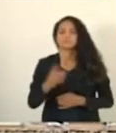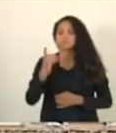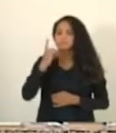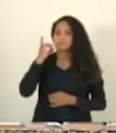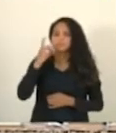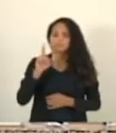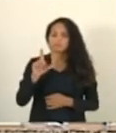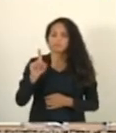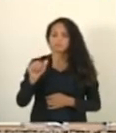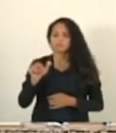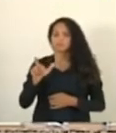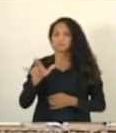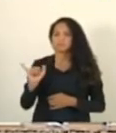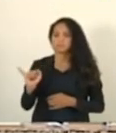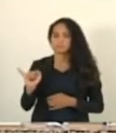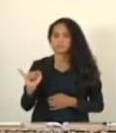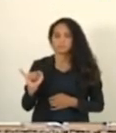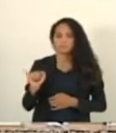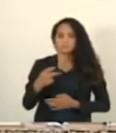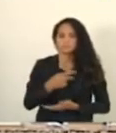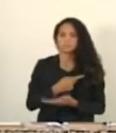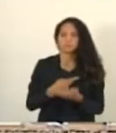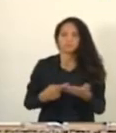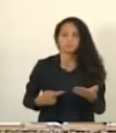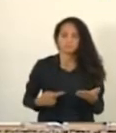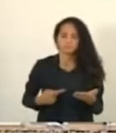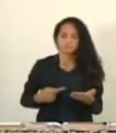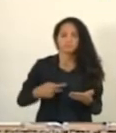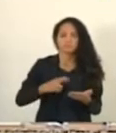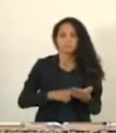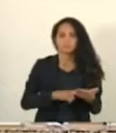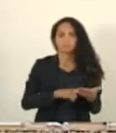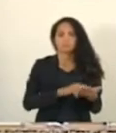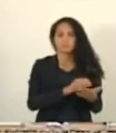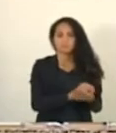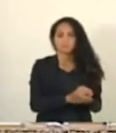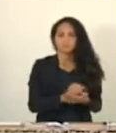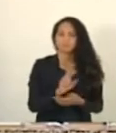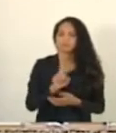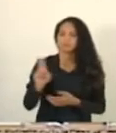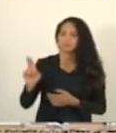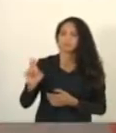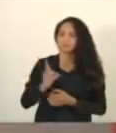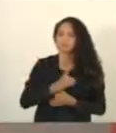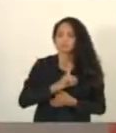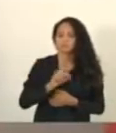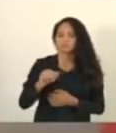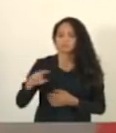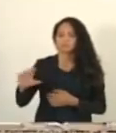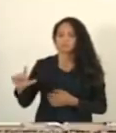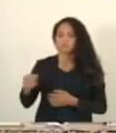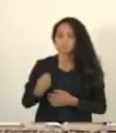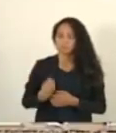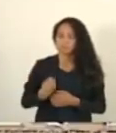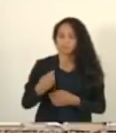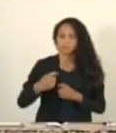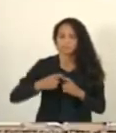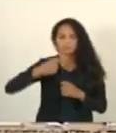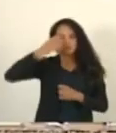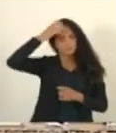Deputado Ari Pagung presidindo. Só vou registrar. Deputado Danilo Baense. Presente. Presente. Deputado doutor